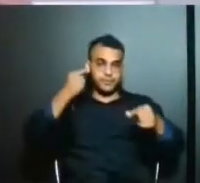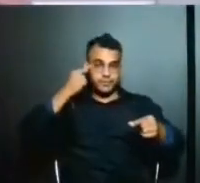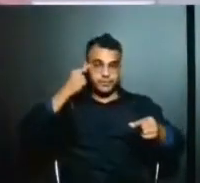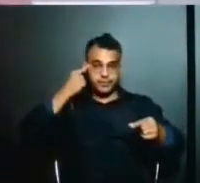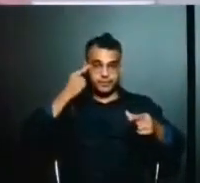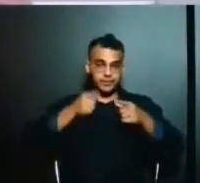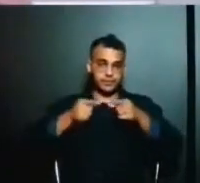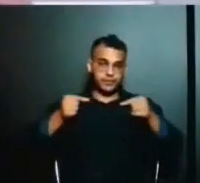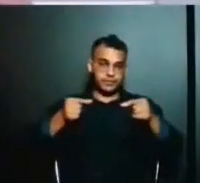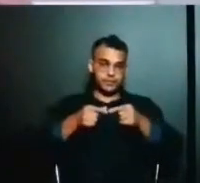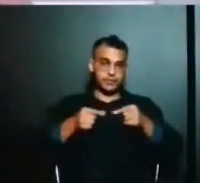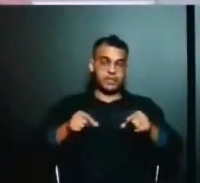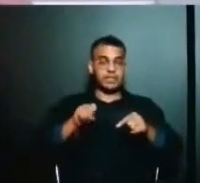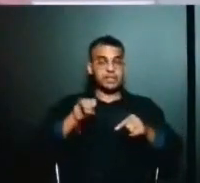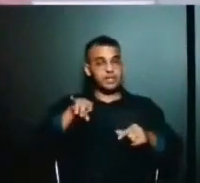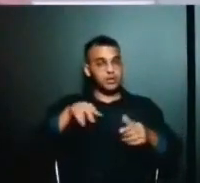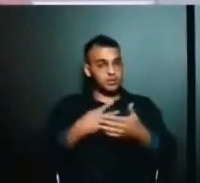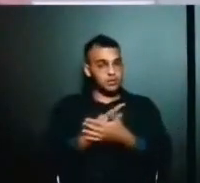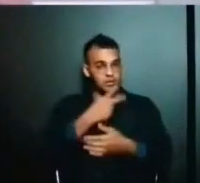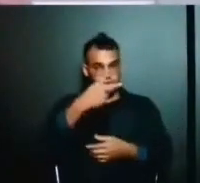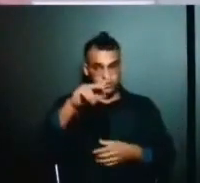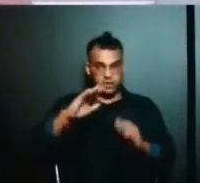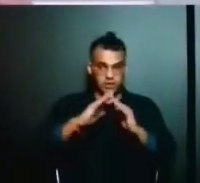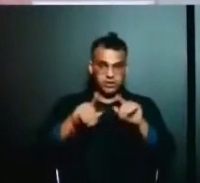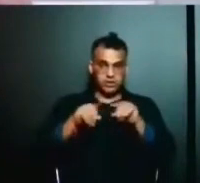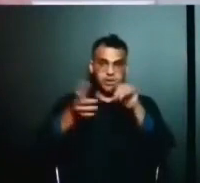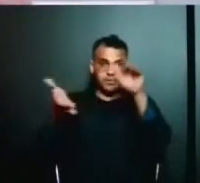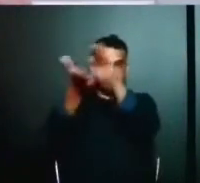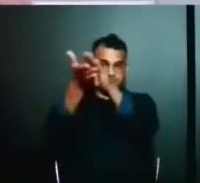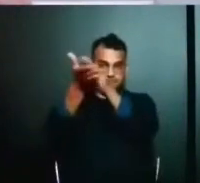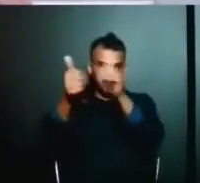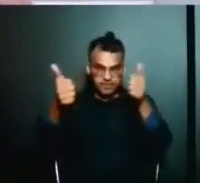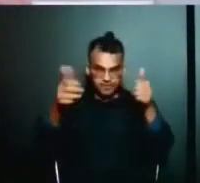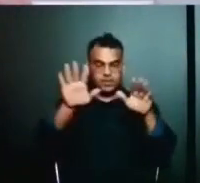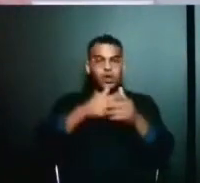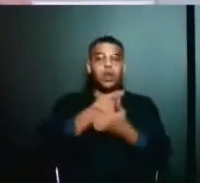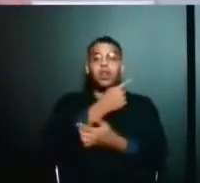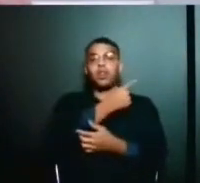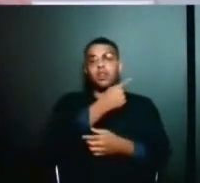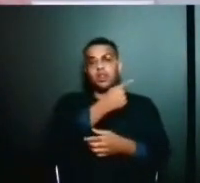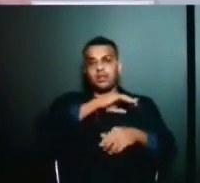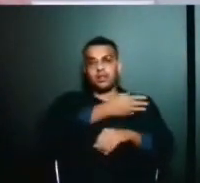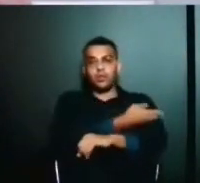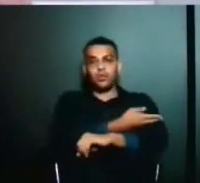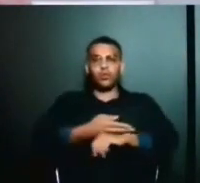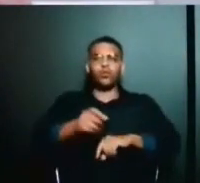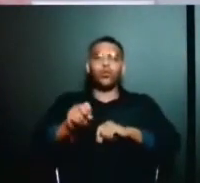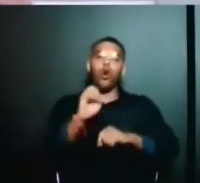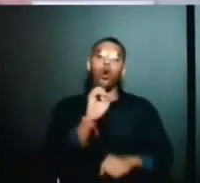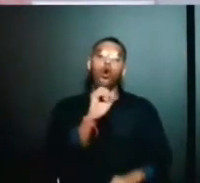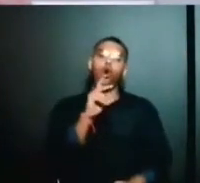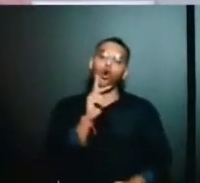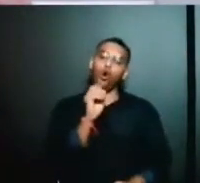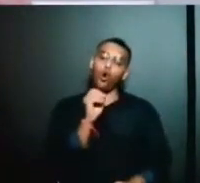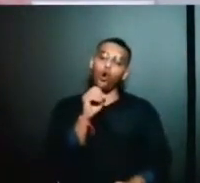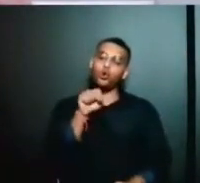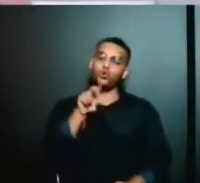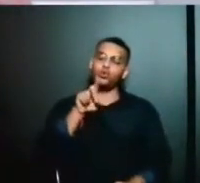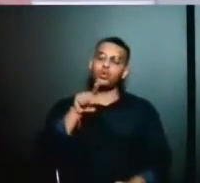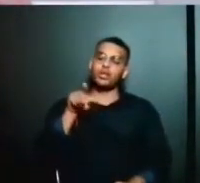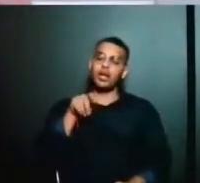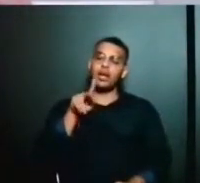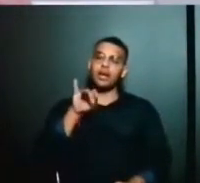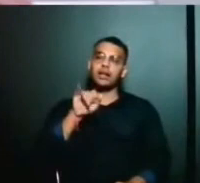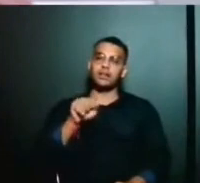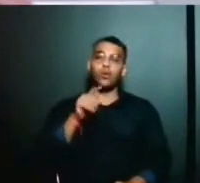vocês também, vocês batem palma, tá bem? Existe um costume no Japão chamado Okozukai. Os maridos ganham o dinheiro